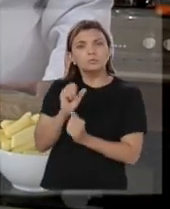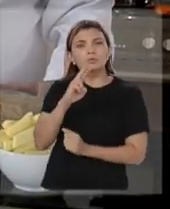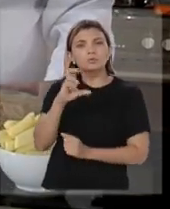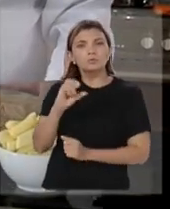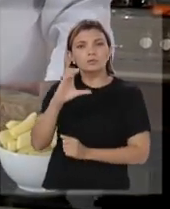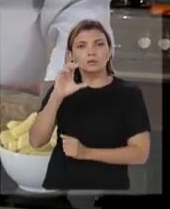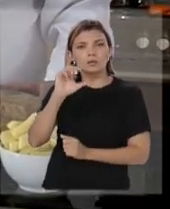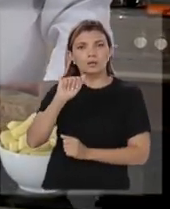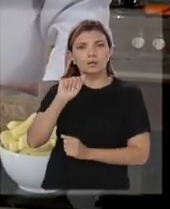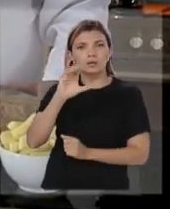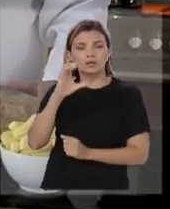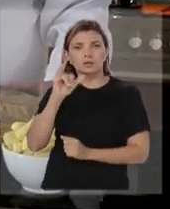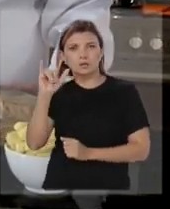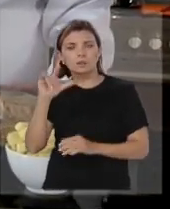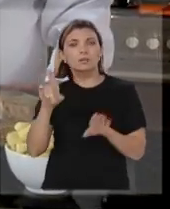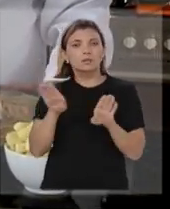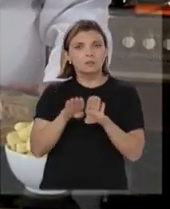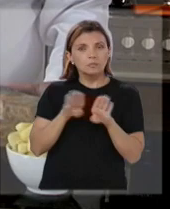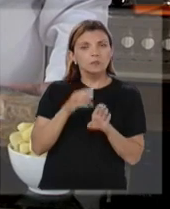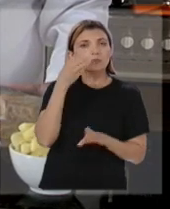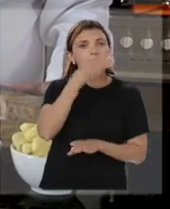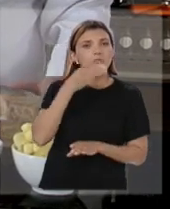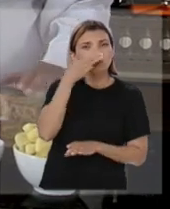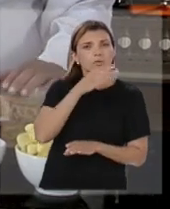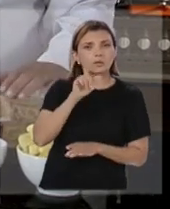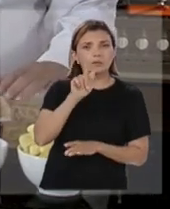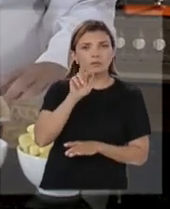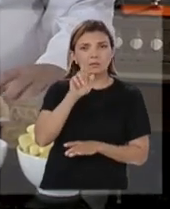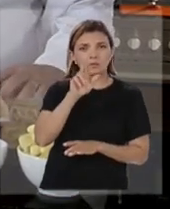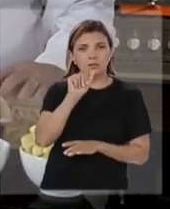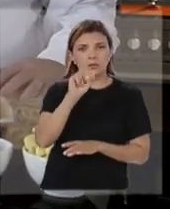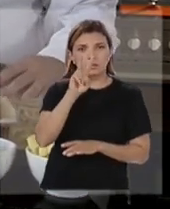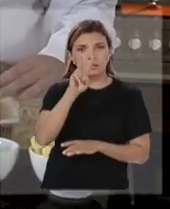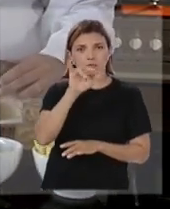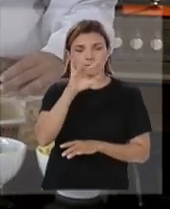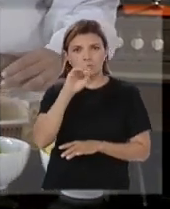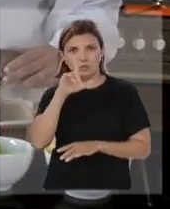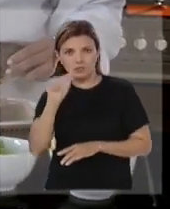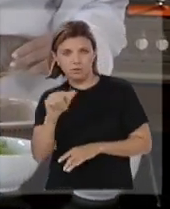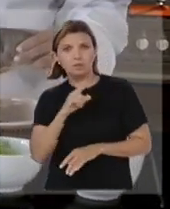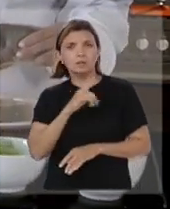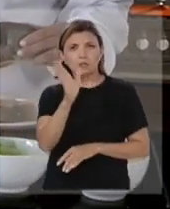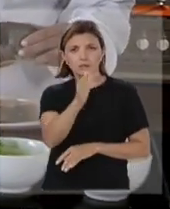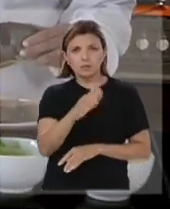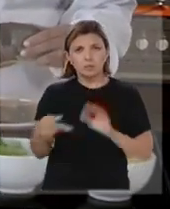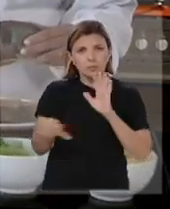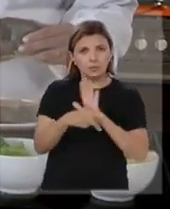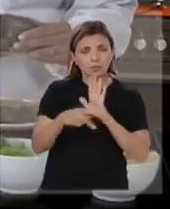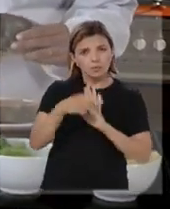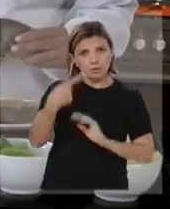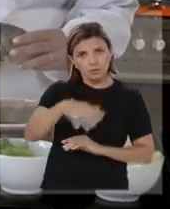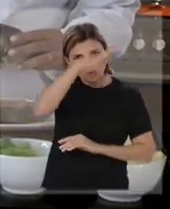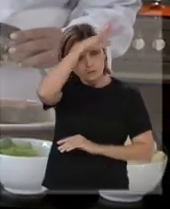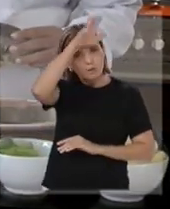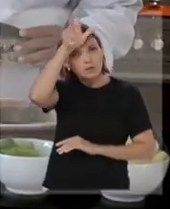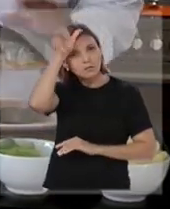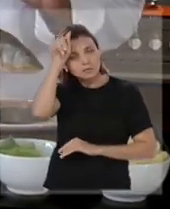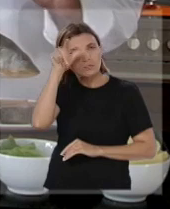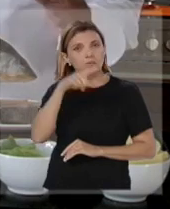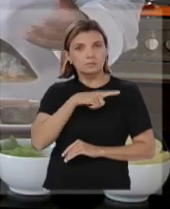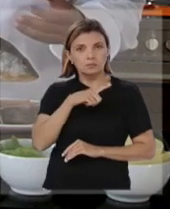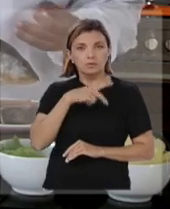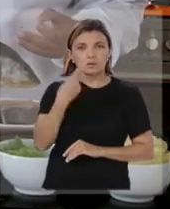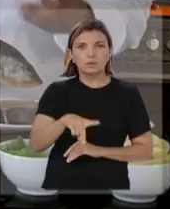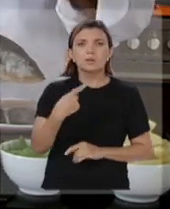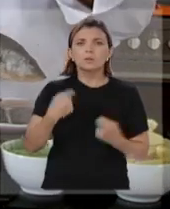açaí. Sobremesa, tablete de graviola. O tucunaré é um peixe muito conhecido da bacia amazônica. Como